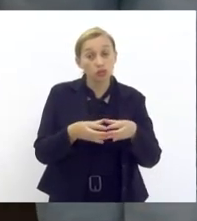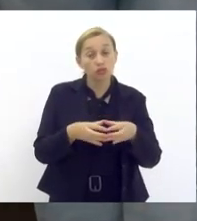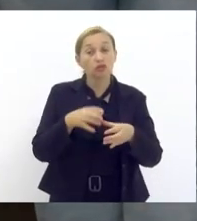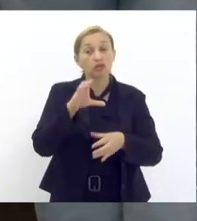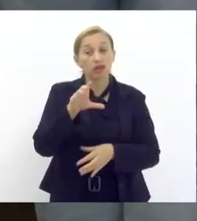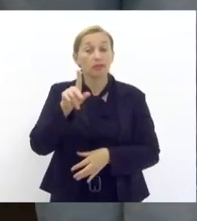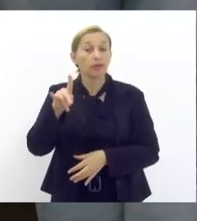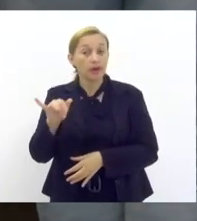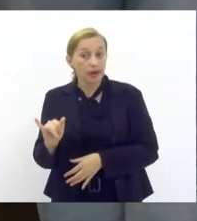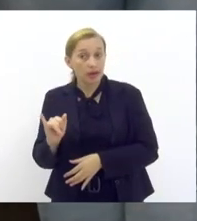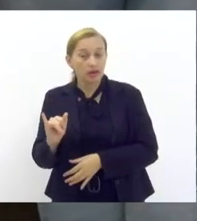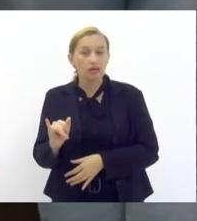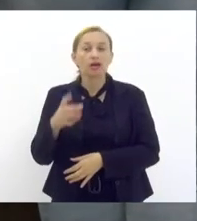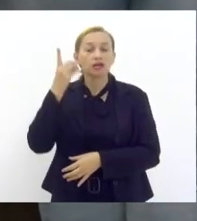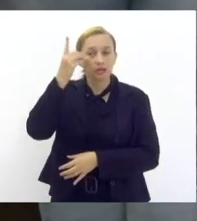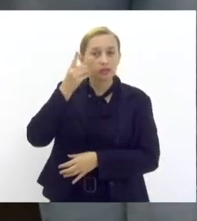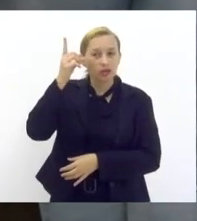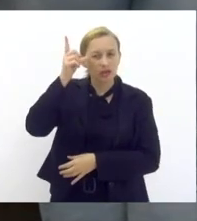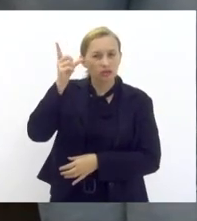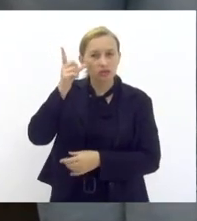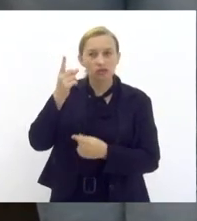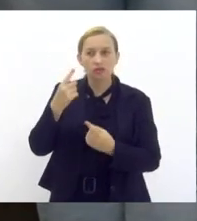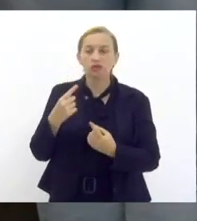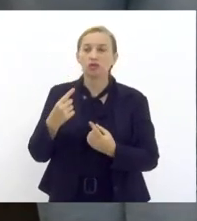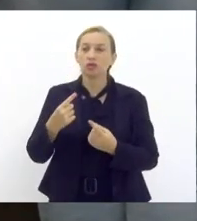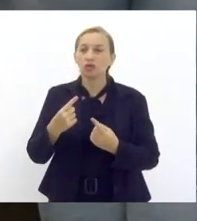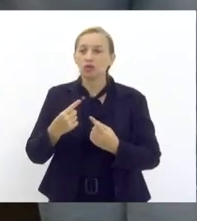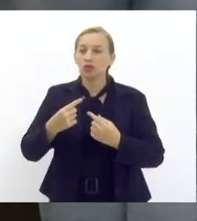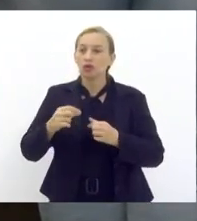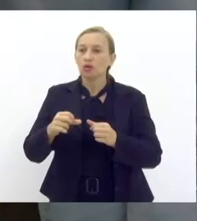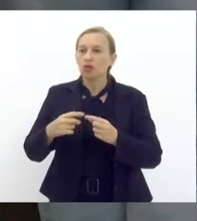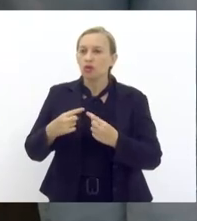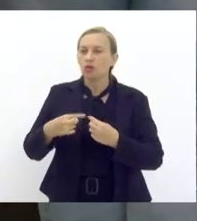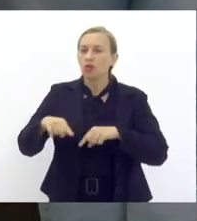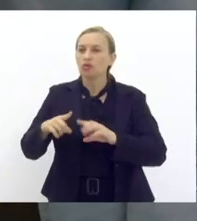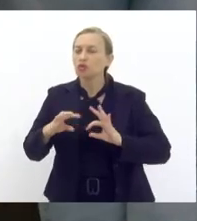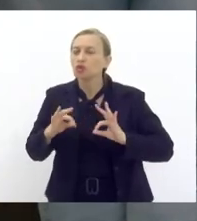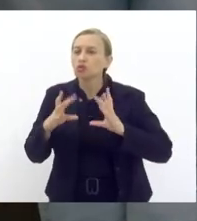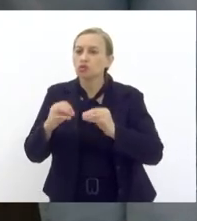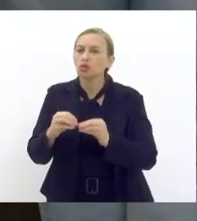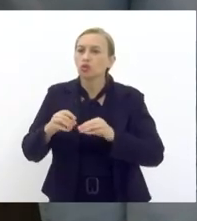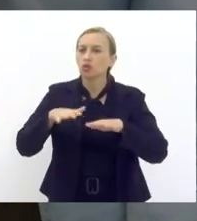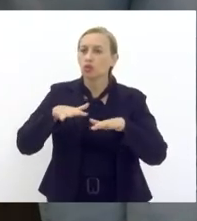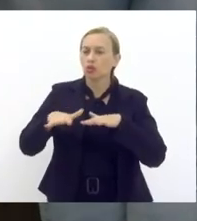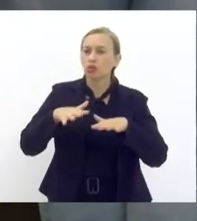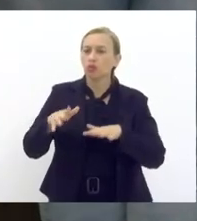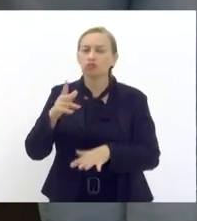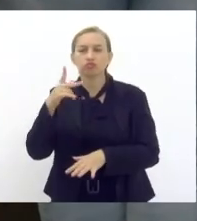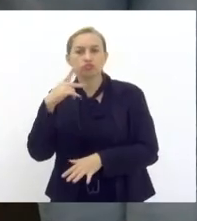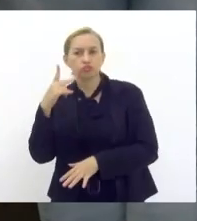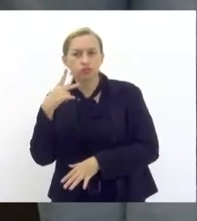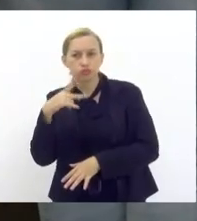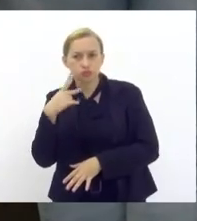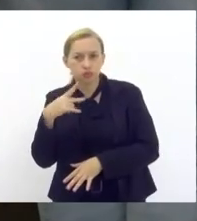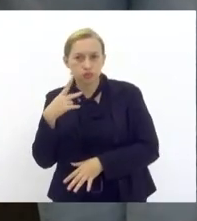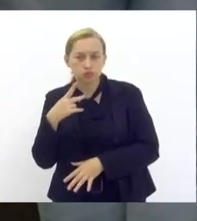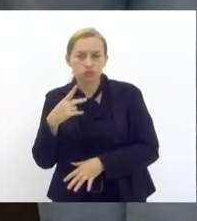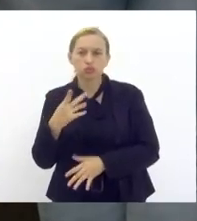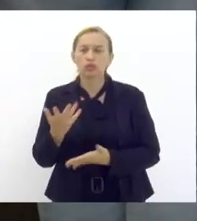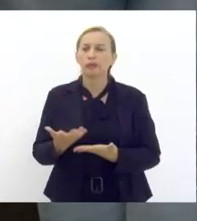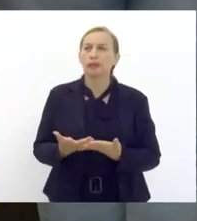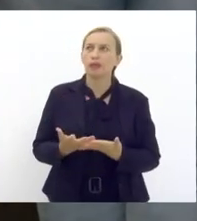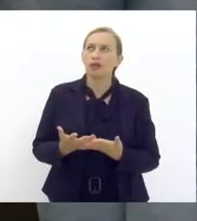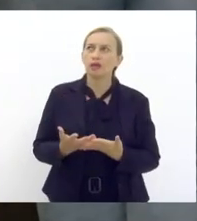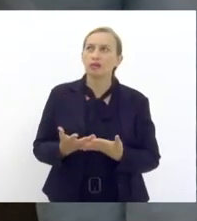Então, a deputada Lucinha enfrentou, né, todas as movimentações políticas na